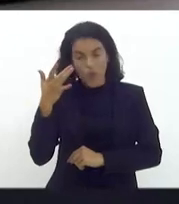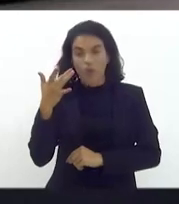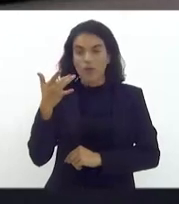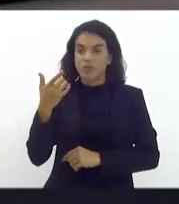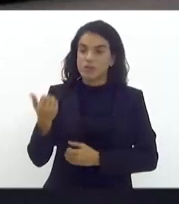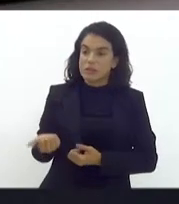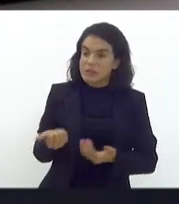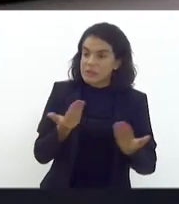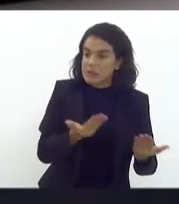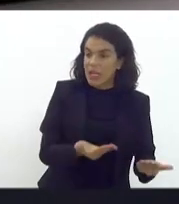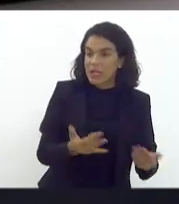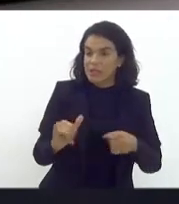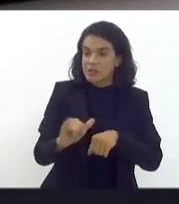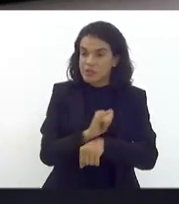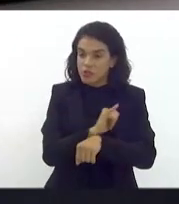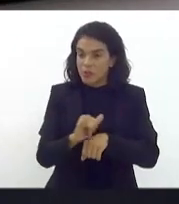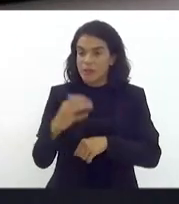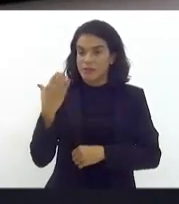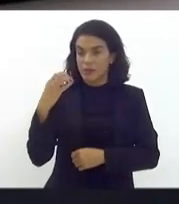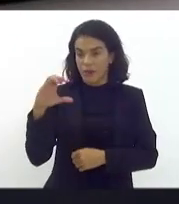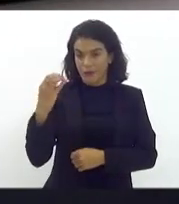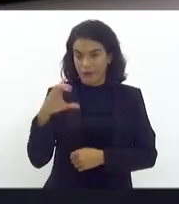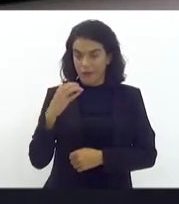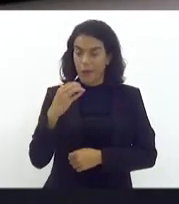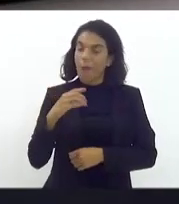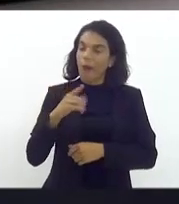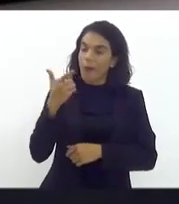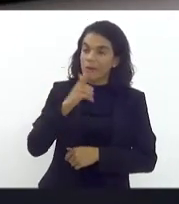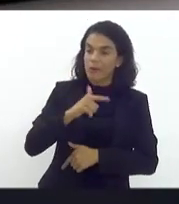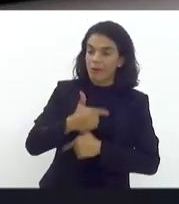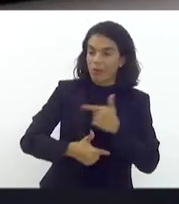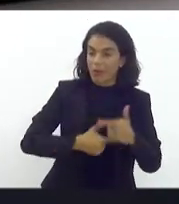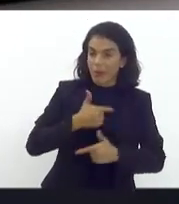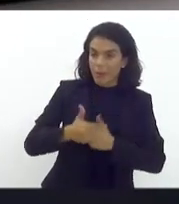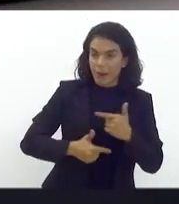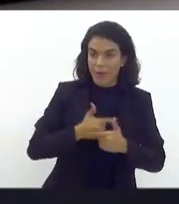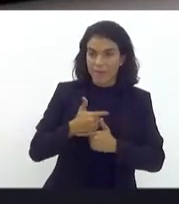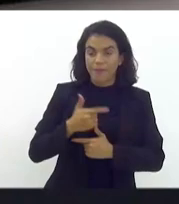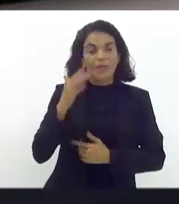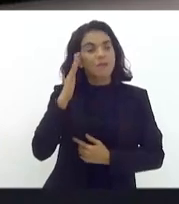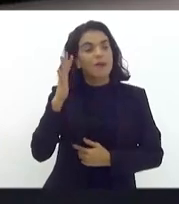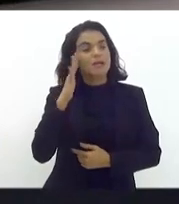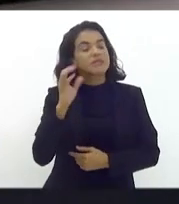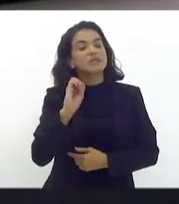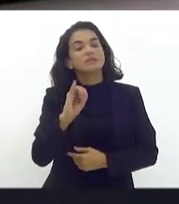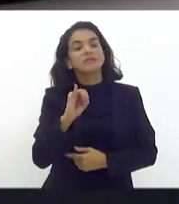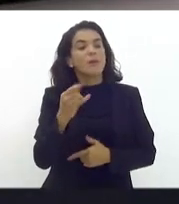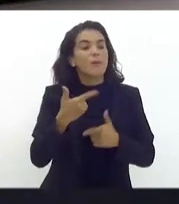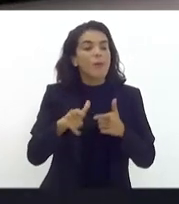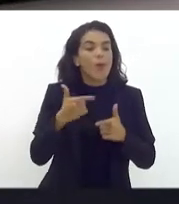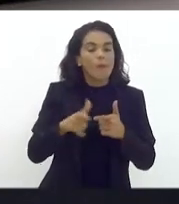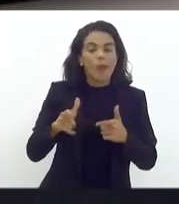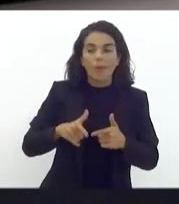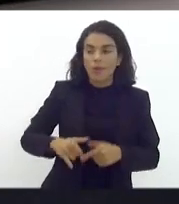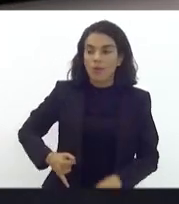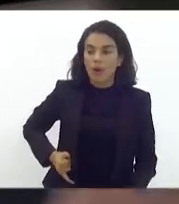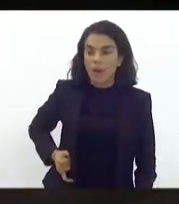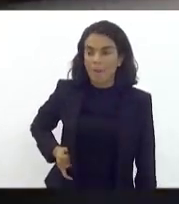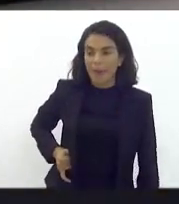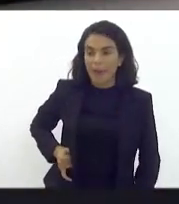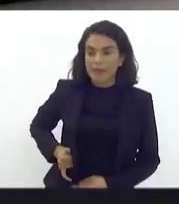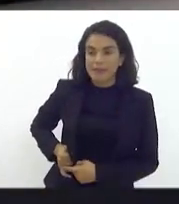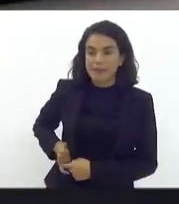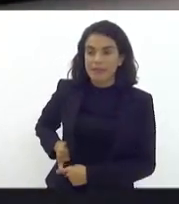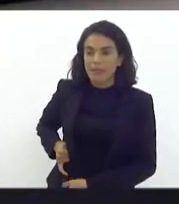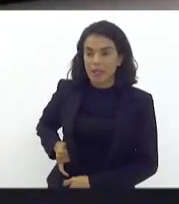instrumentos científicos de trabalho ou eu imagino que o senhor se tem um problema de uma apêndice vocês não querem ser